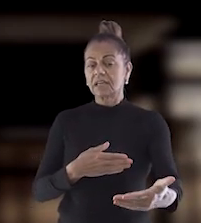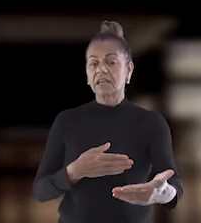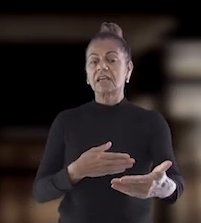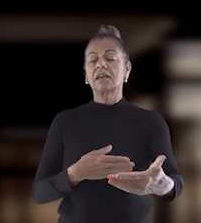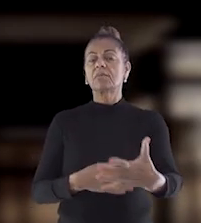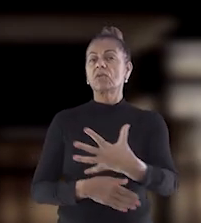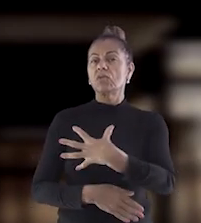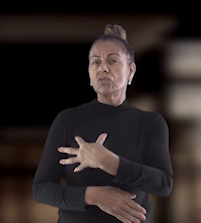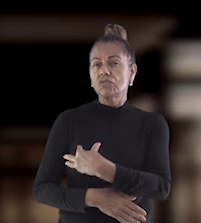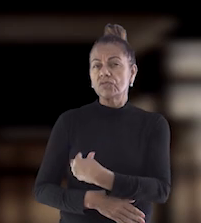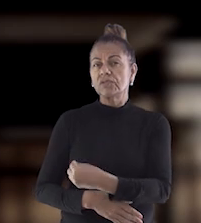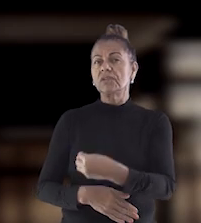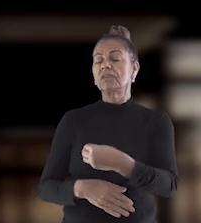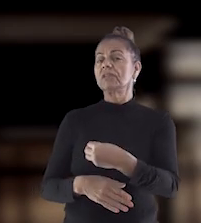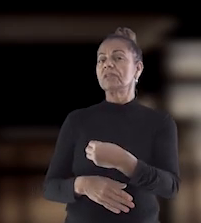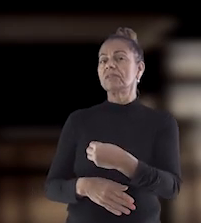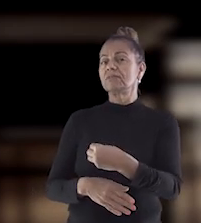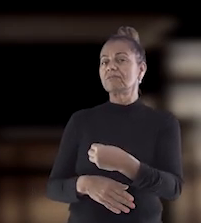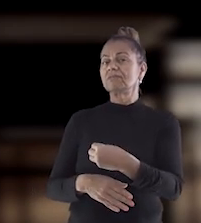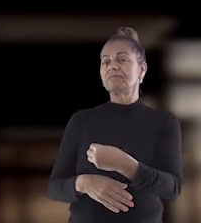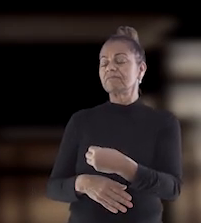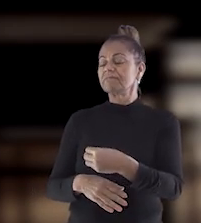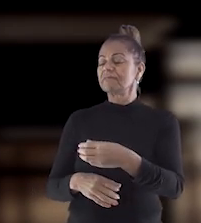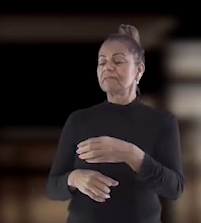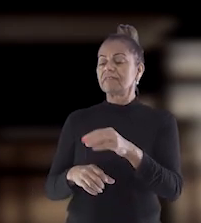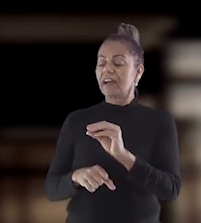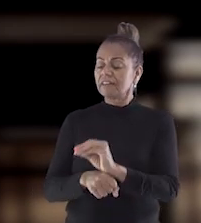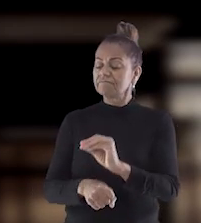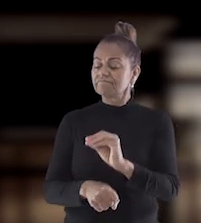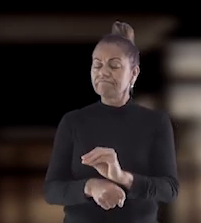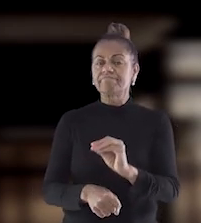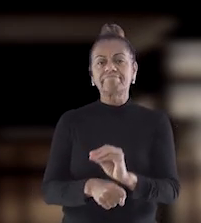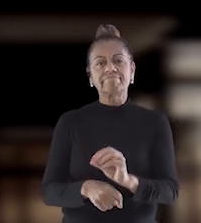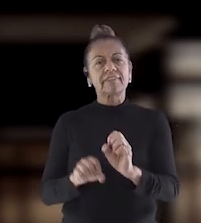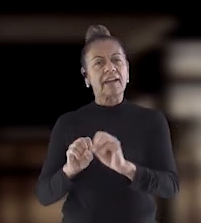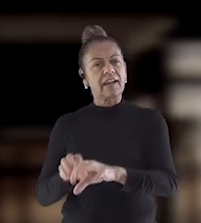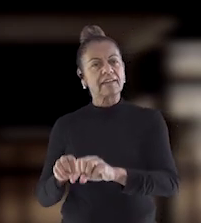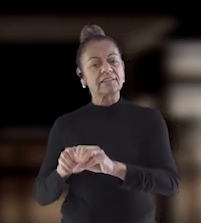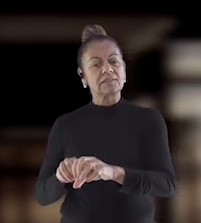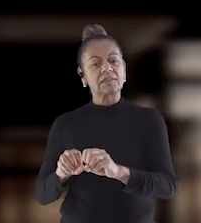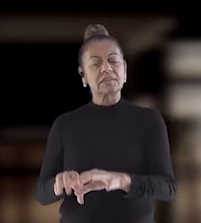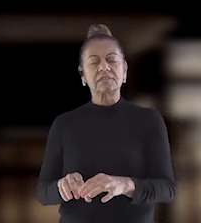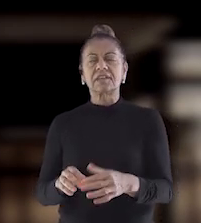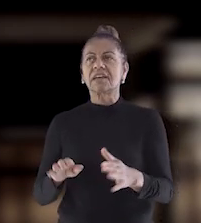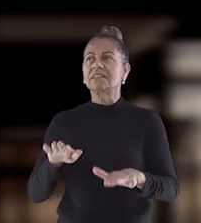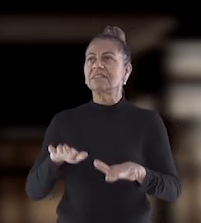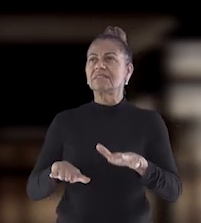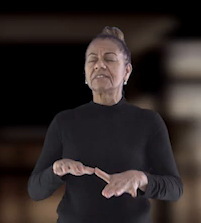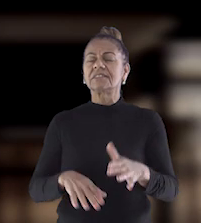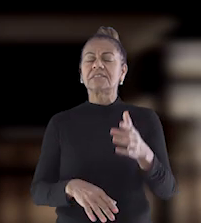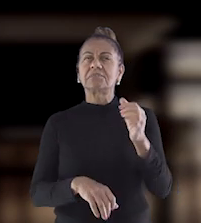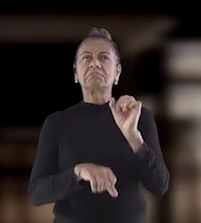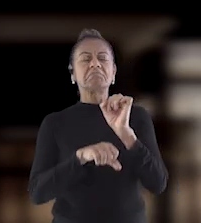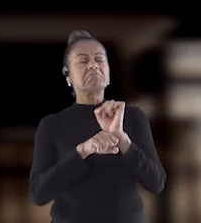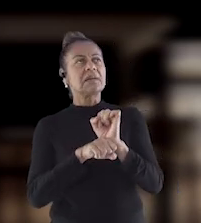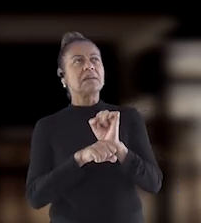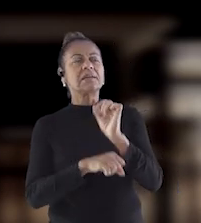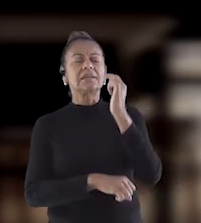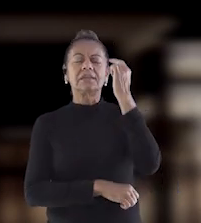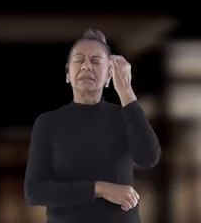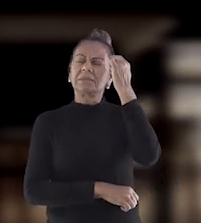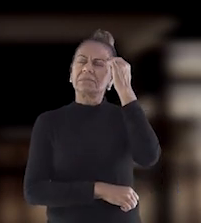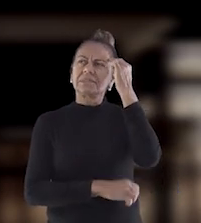acontece? Vai passando o tempo, a gente vai criando os filhos, né? E tudo,